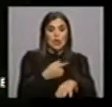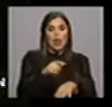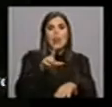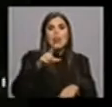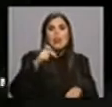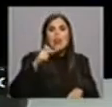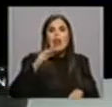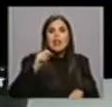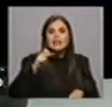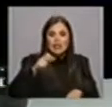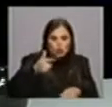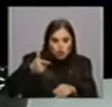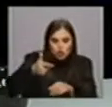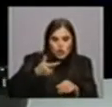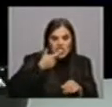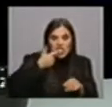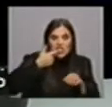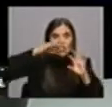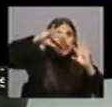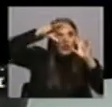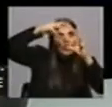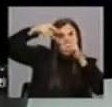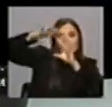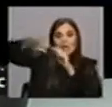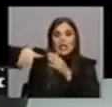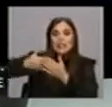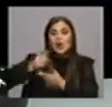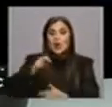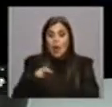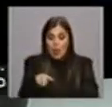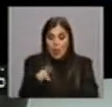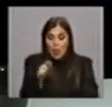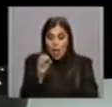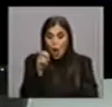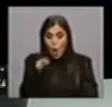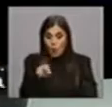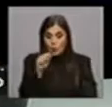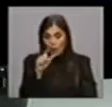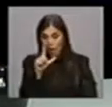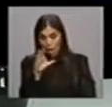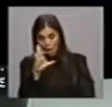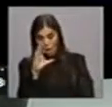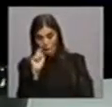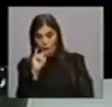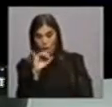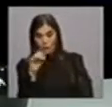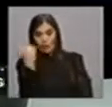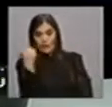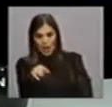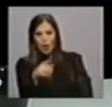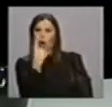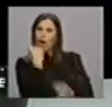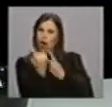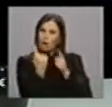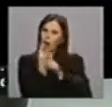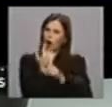estes minerais e saem não estes de constituição química, mas sim néon e hélio, então é porque há aí uma história escondida. E